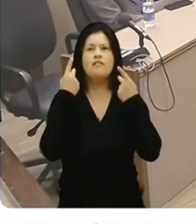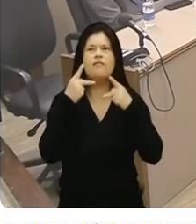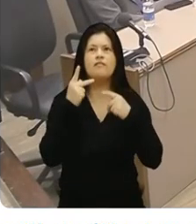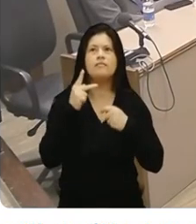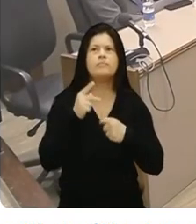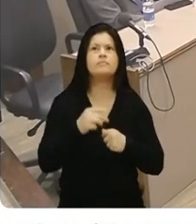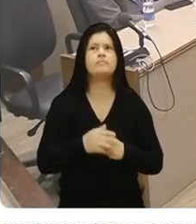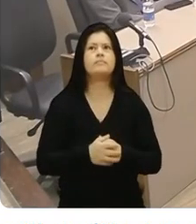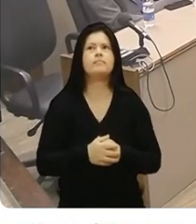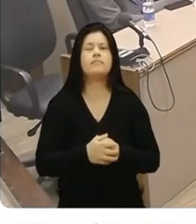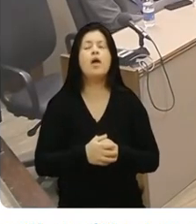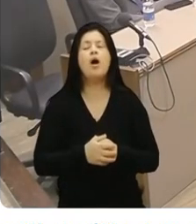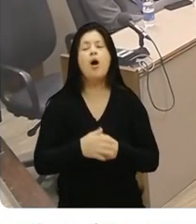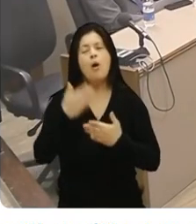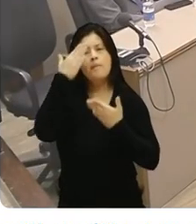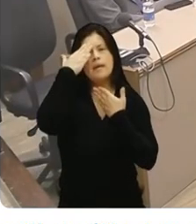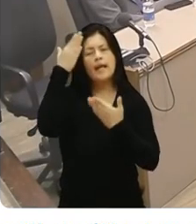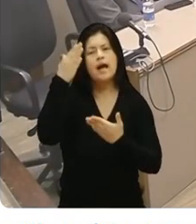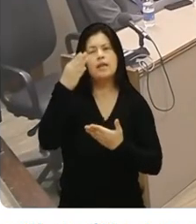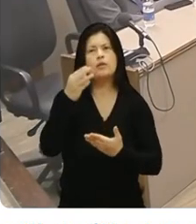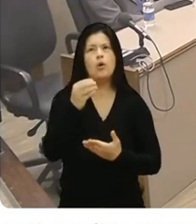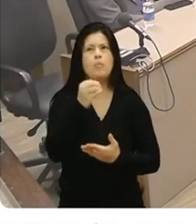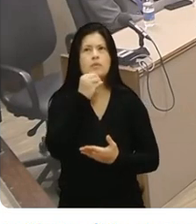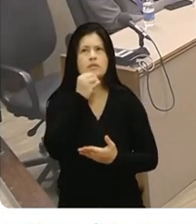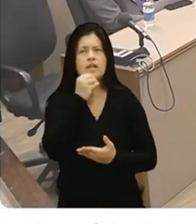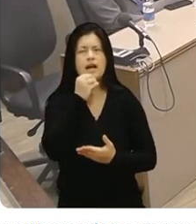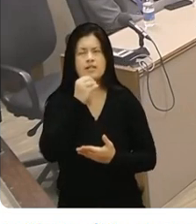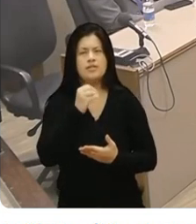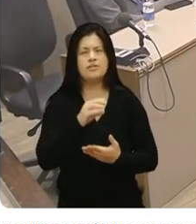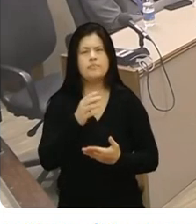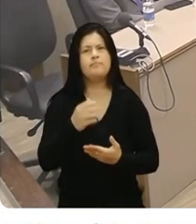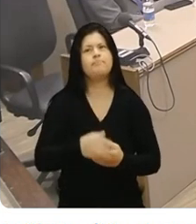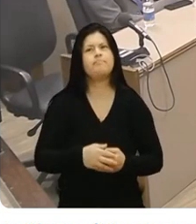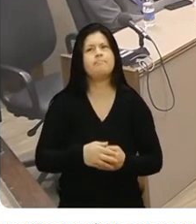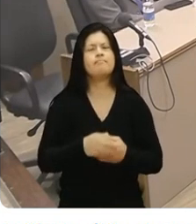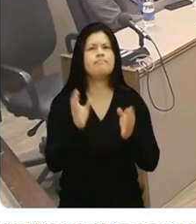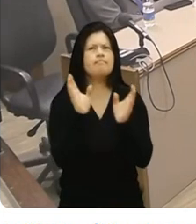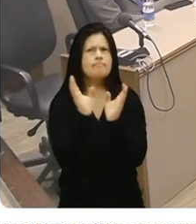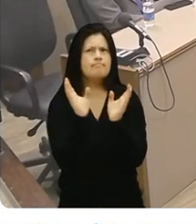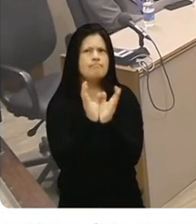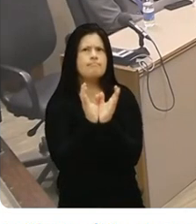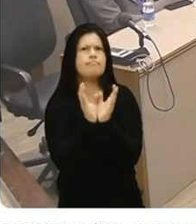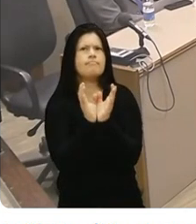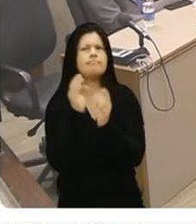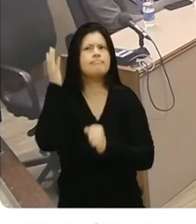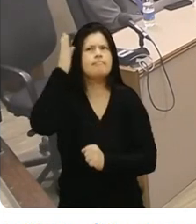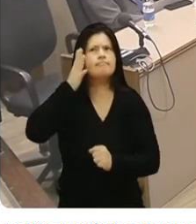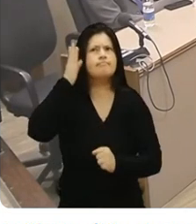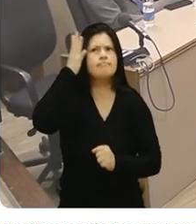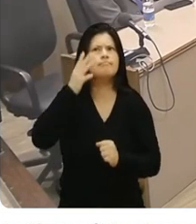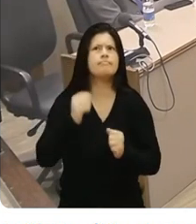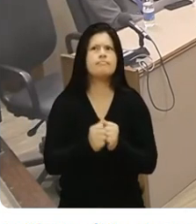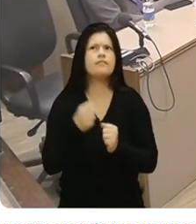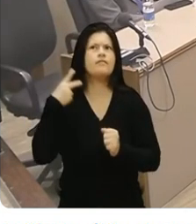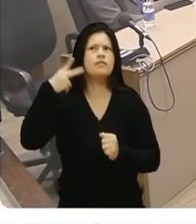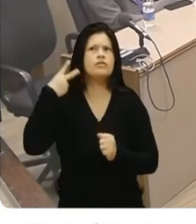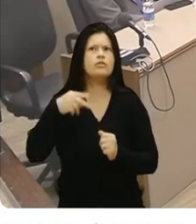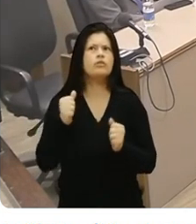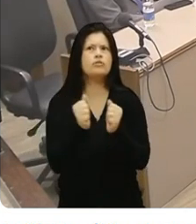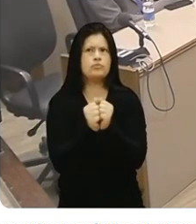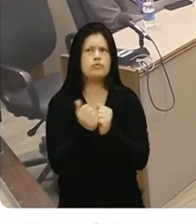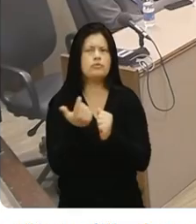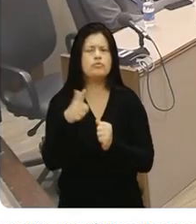Obrigada pela oportunidade, os vereadores, os colegas, palestrantes, quem preside a casa